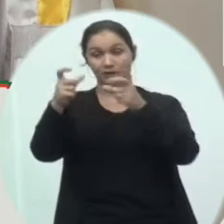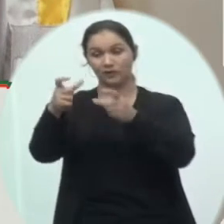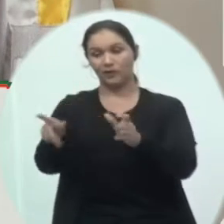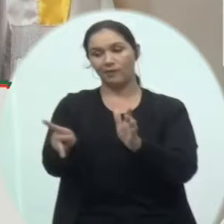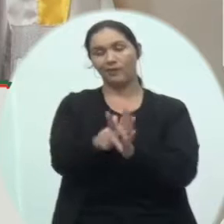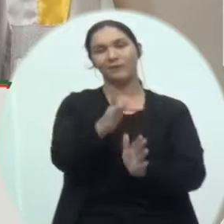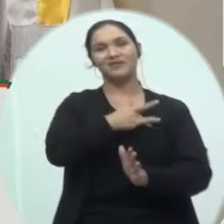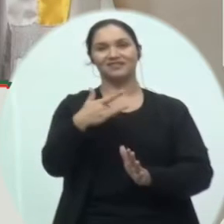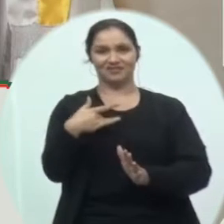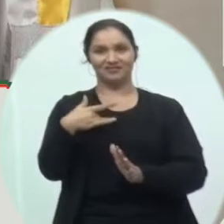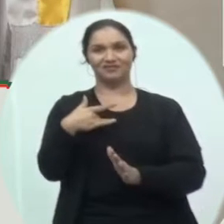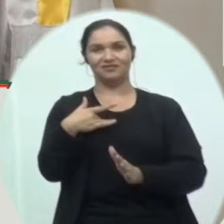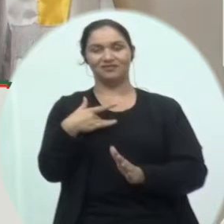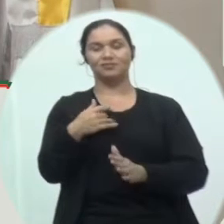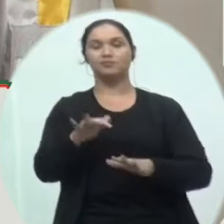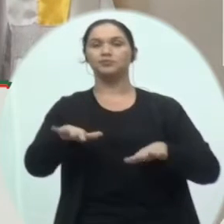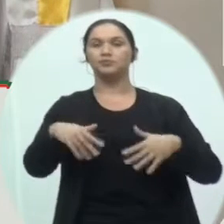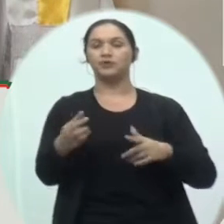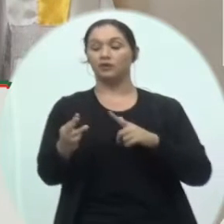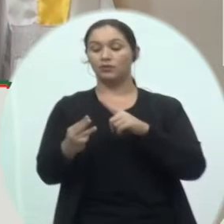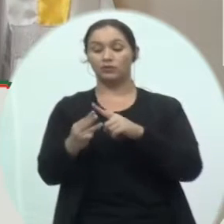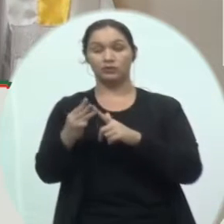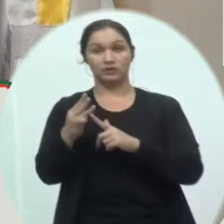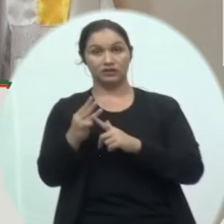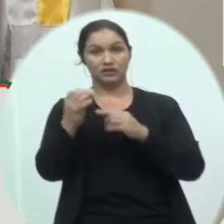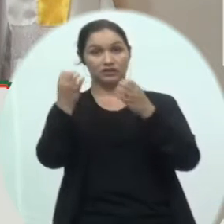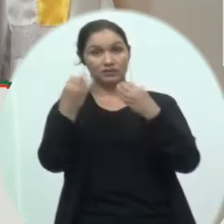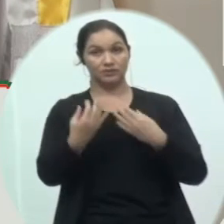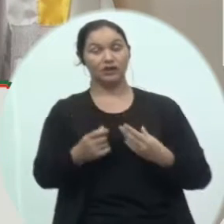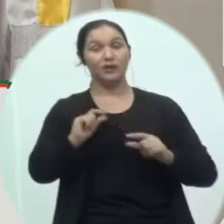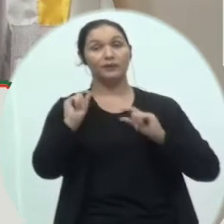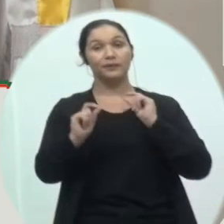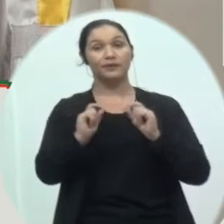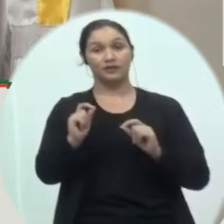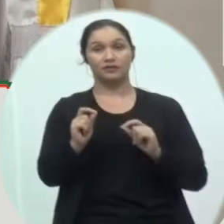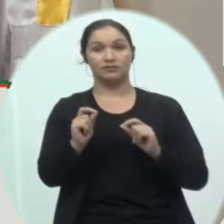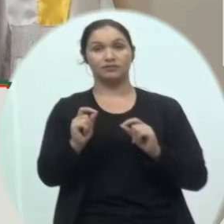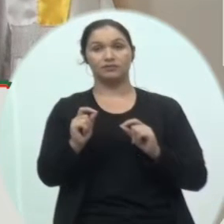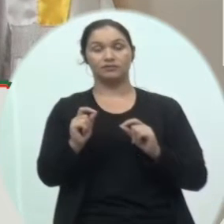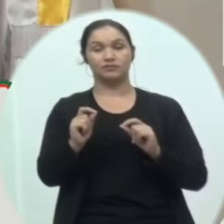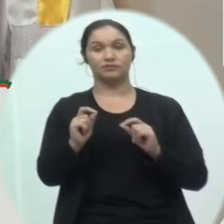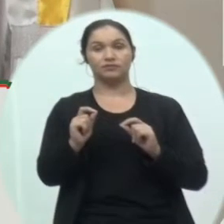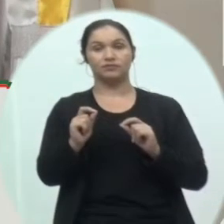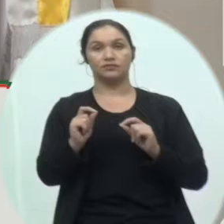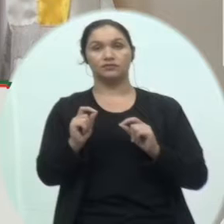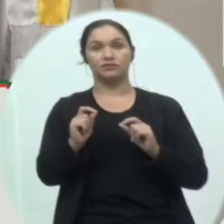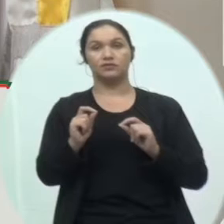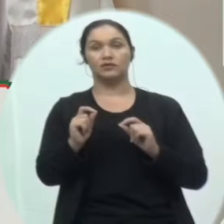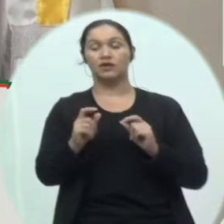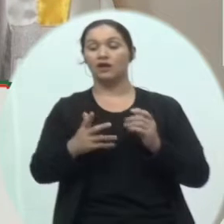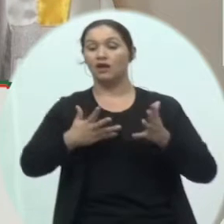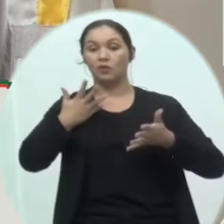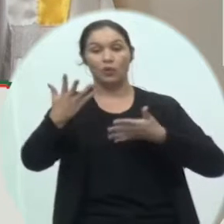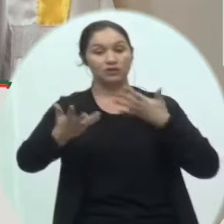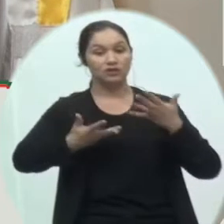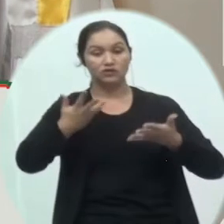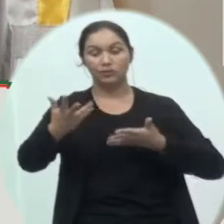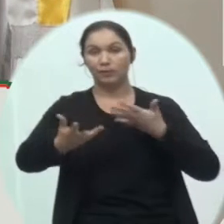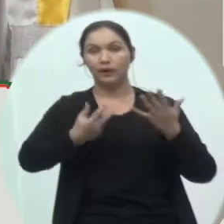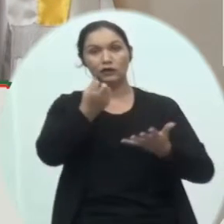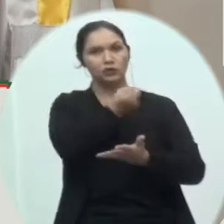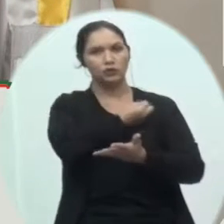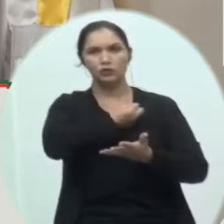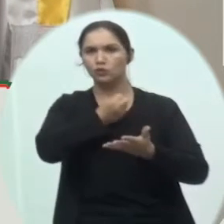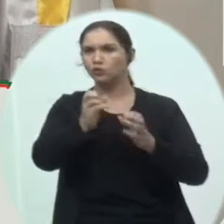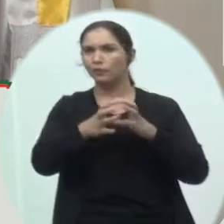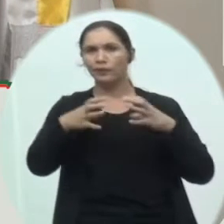segundo os três serviços de emergência, Olima, há bastante atendimento de casos assim, bem